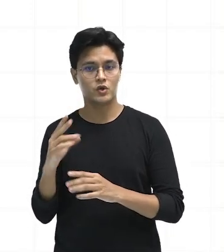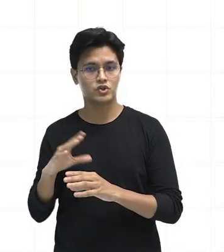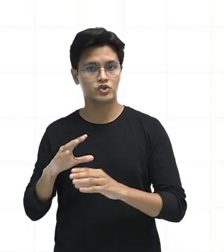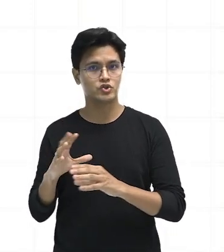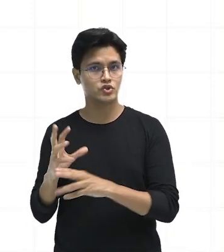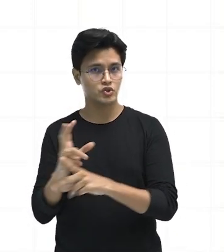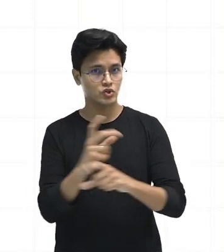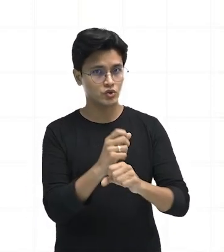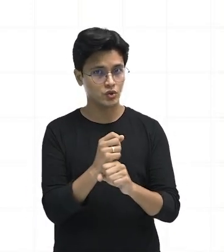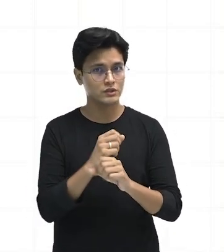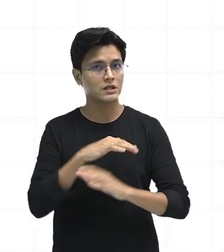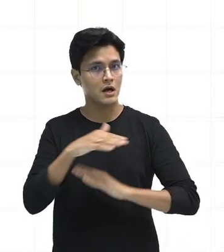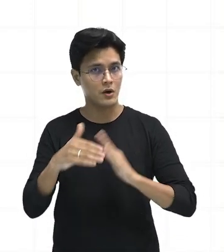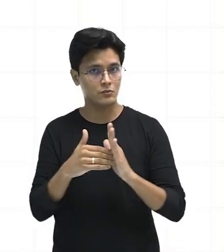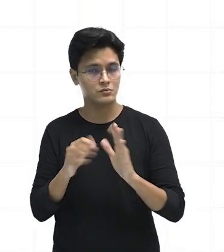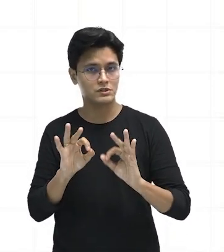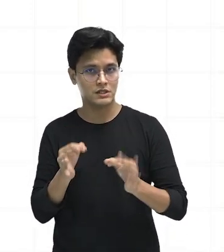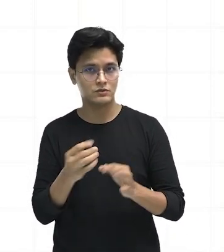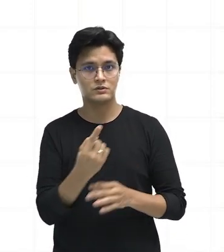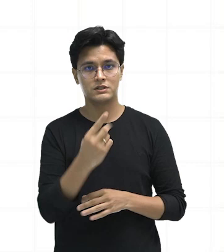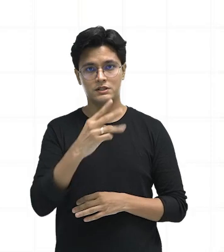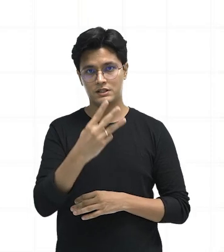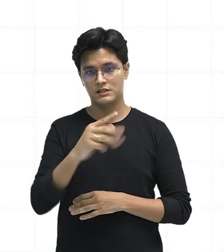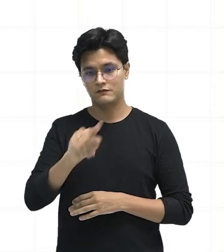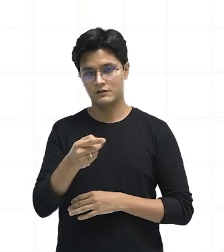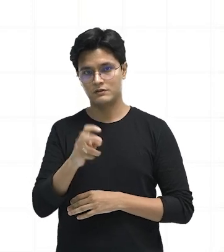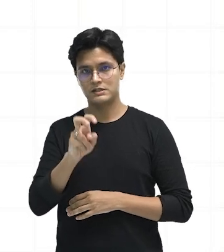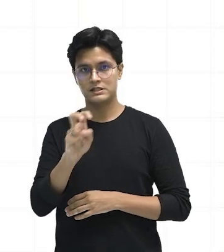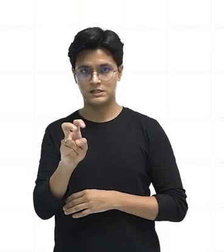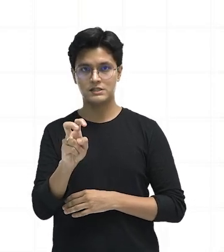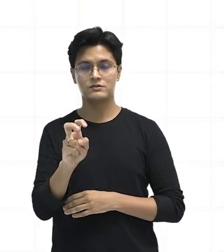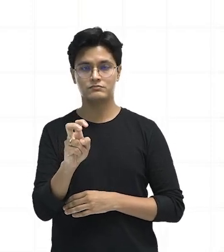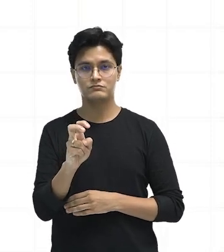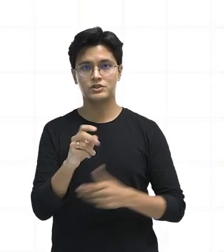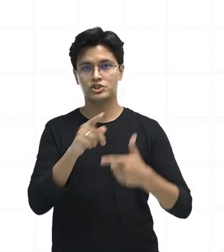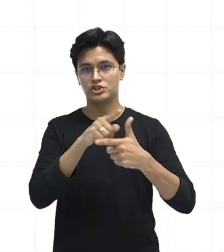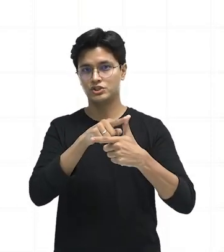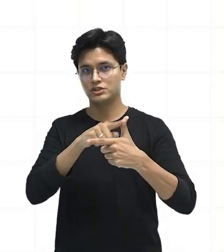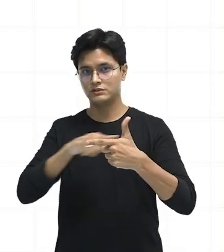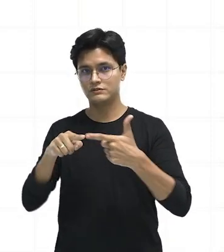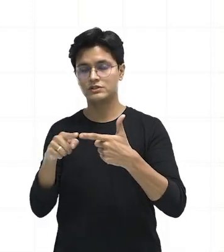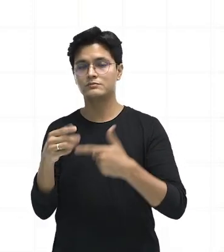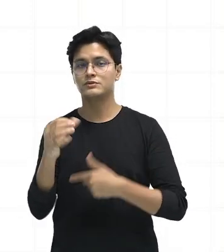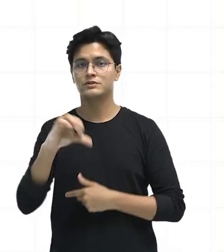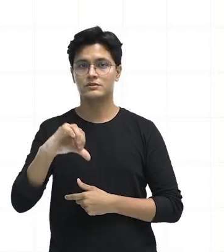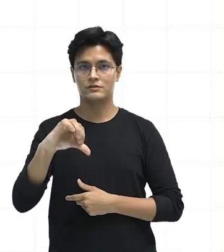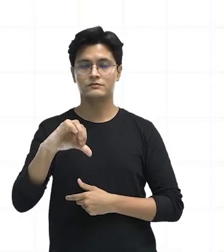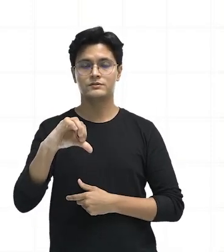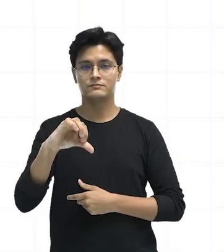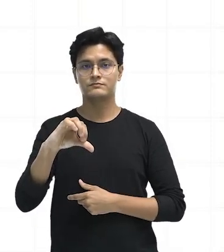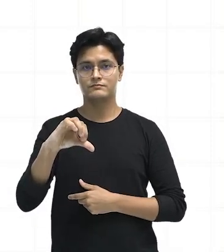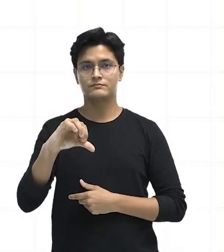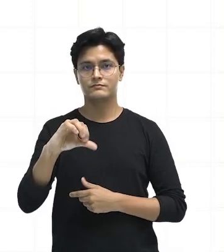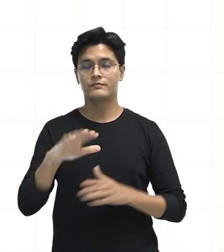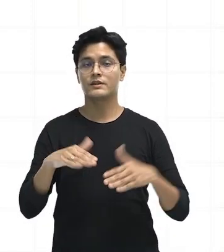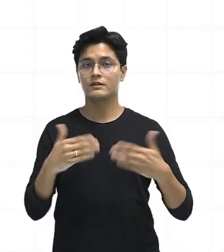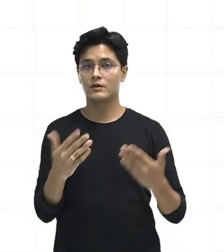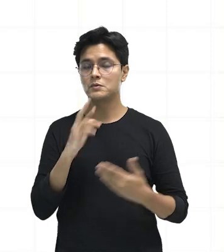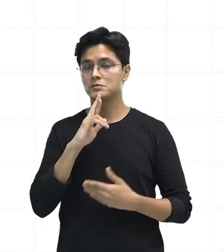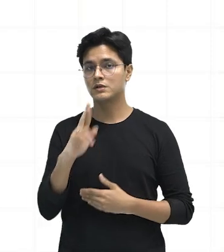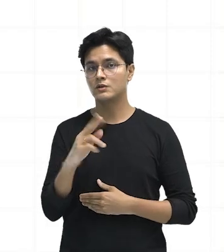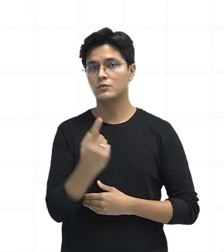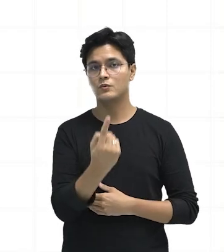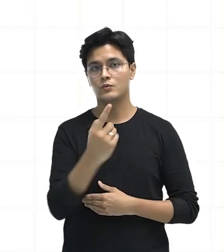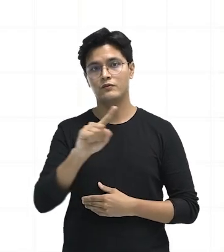que foi igual a 13,5, e dividimos esse valor por 9. Essa divisão foi igual a